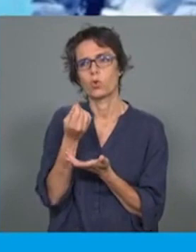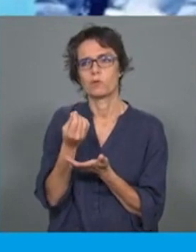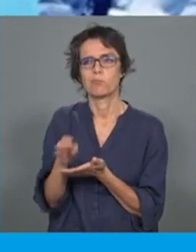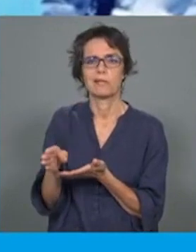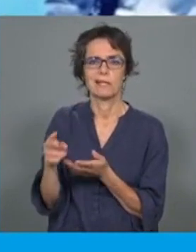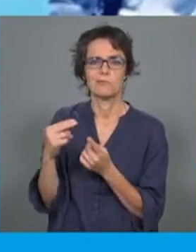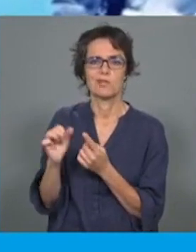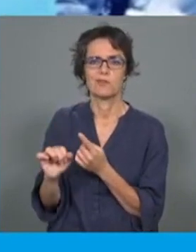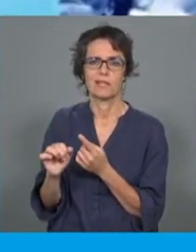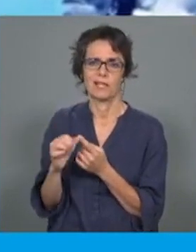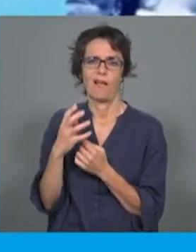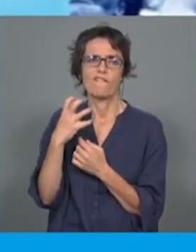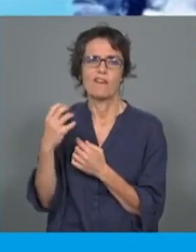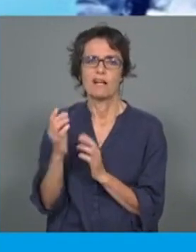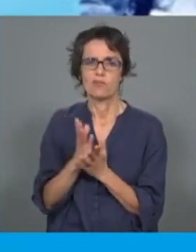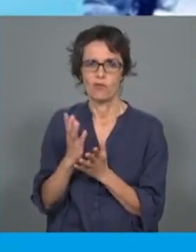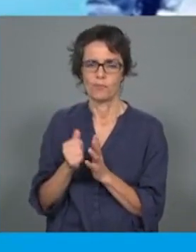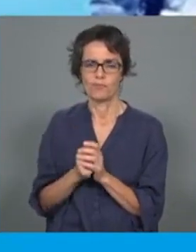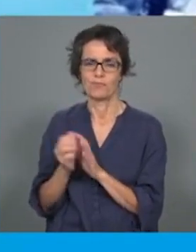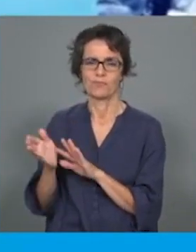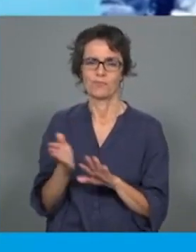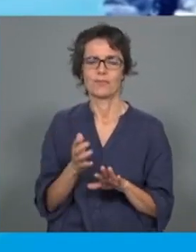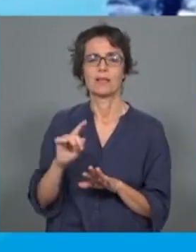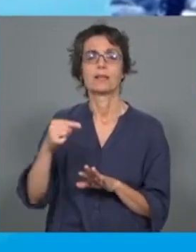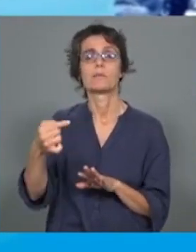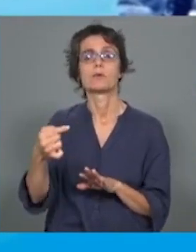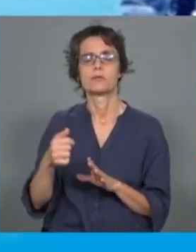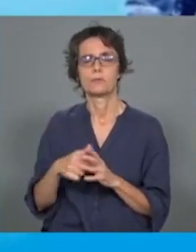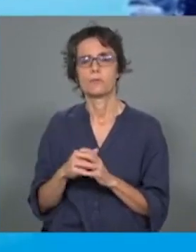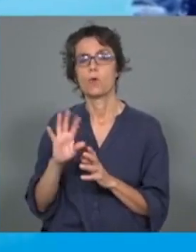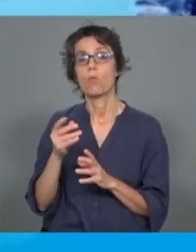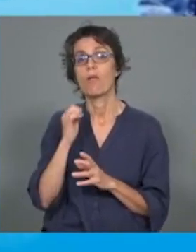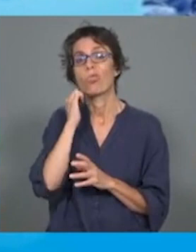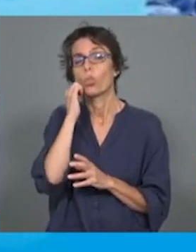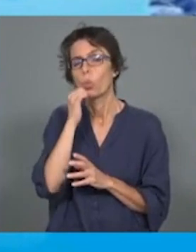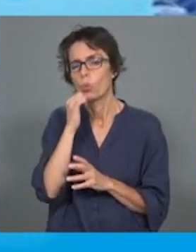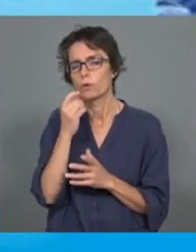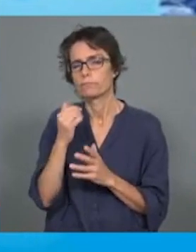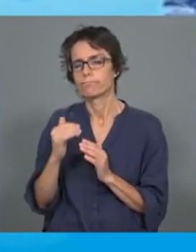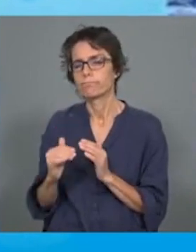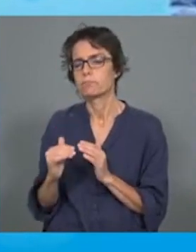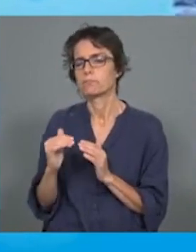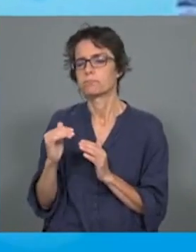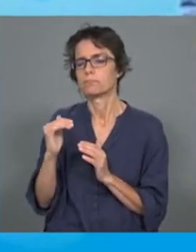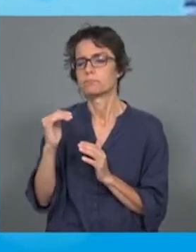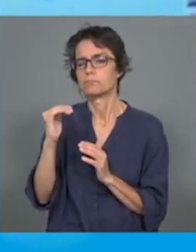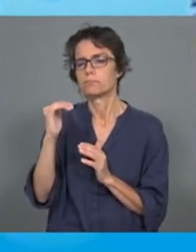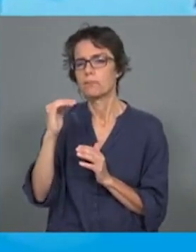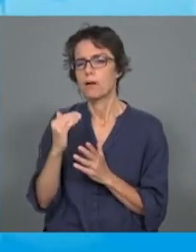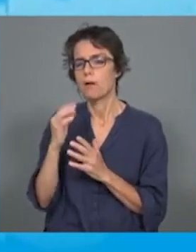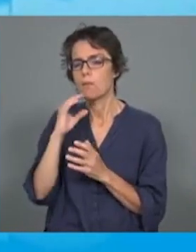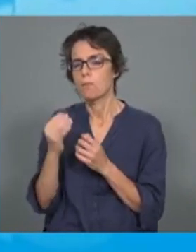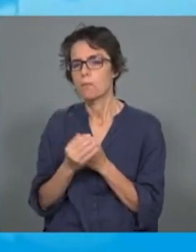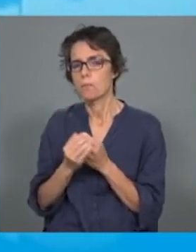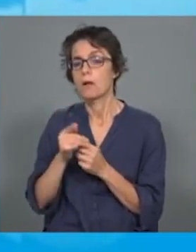ajudarem a ver a dor na pediatria, e depois também, quando a dor envelhece, e portanto a questão do envelhecimento, com a